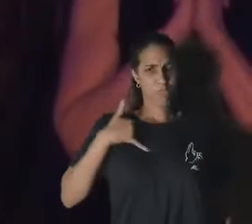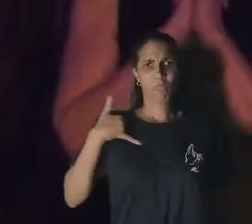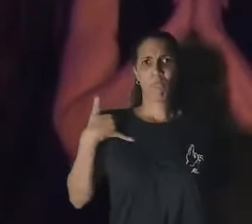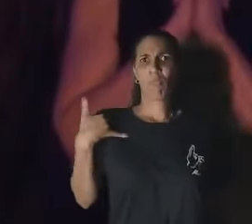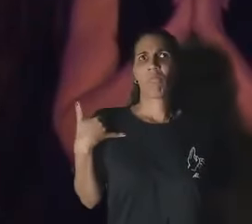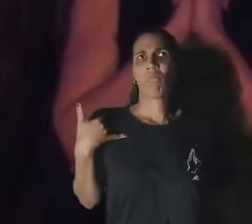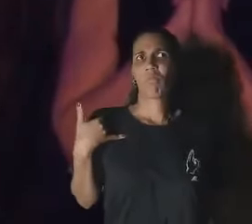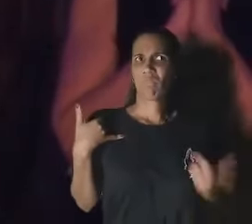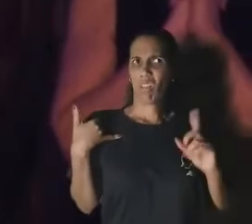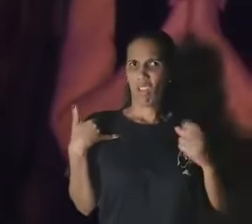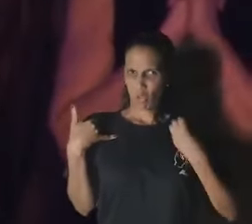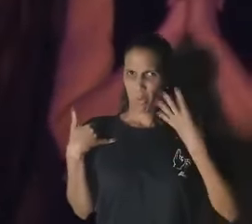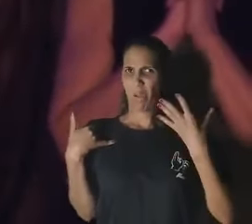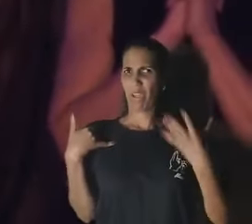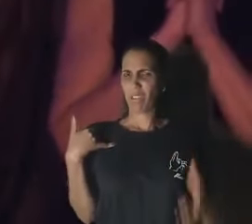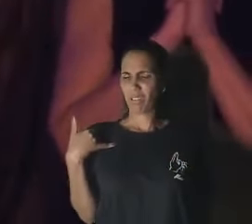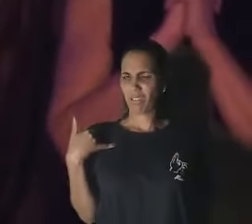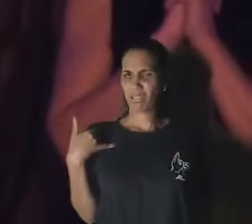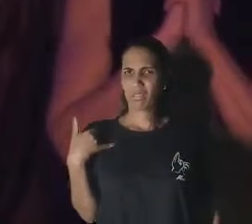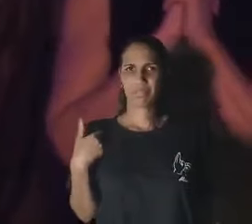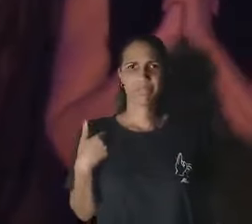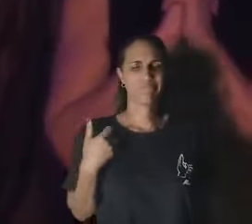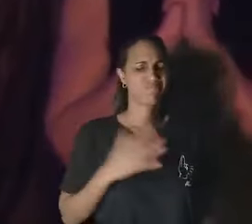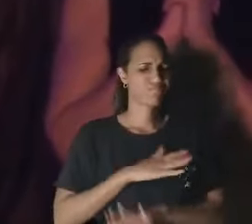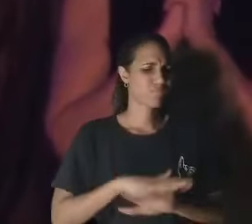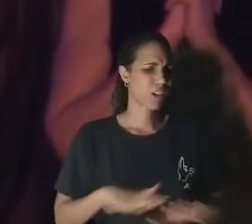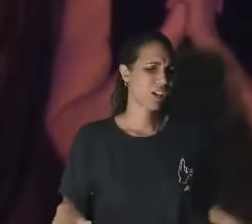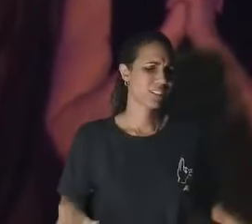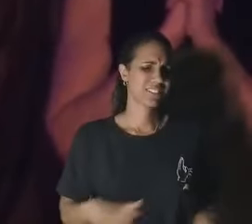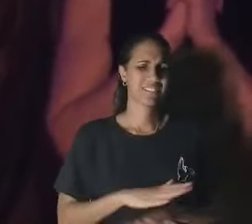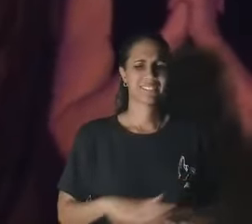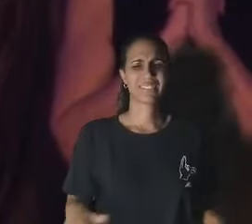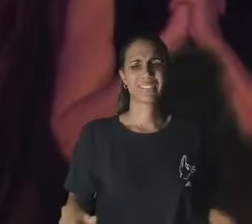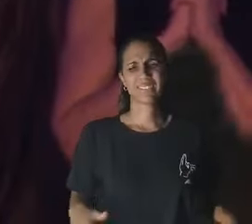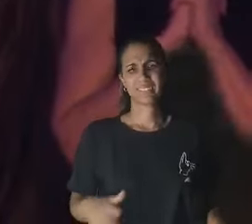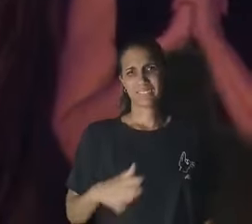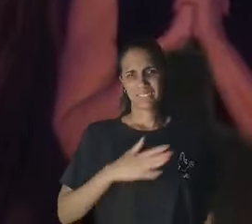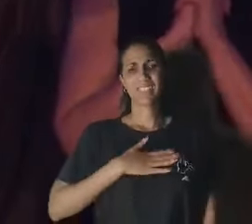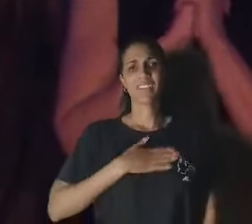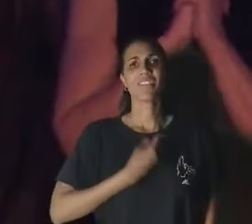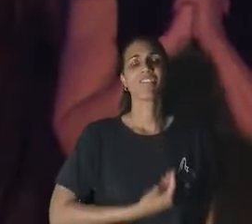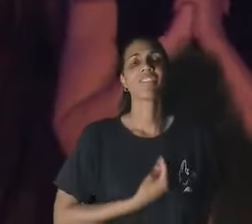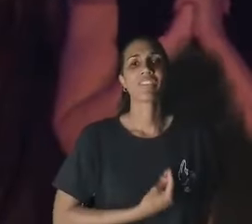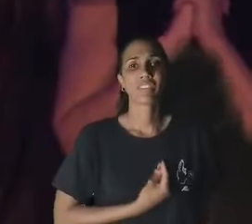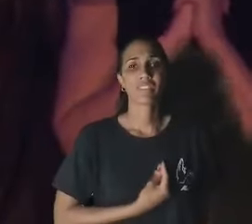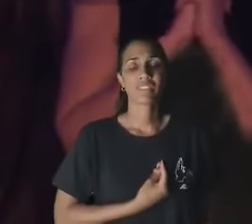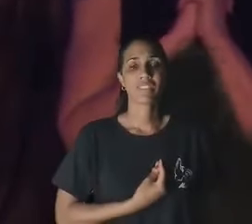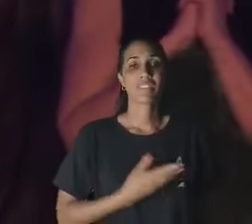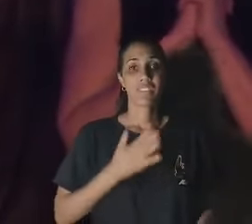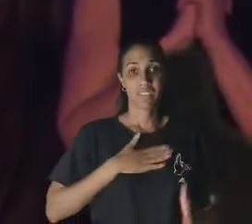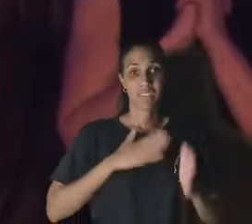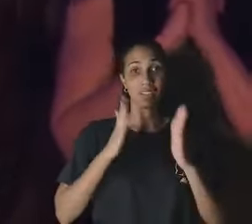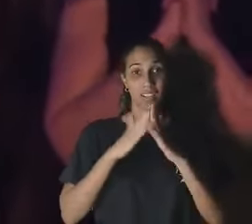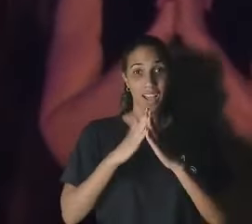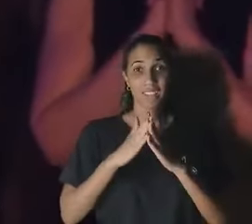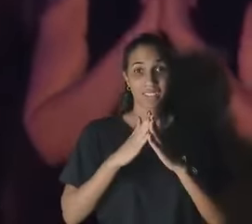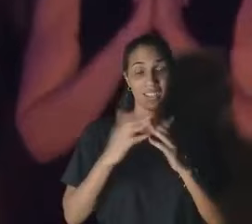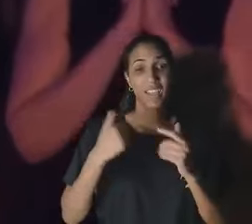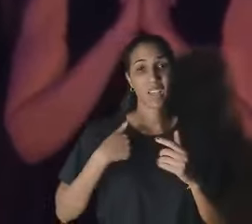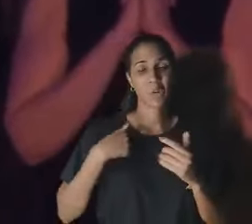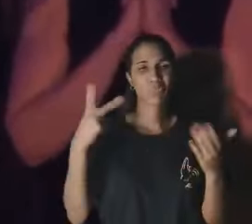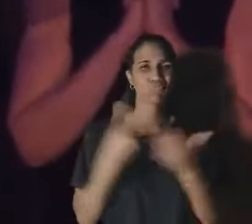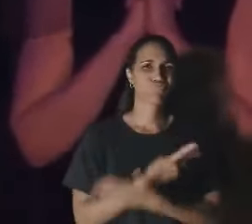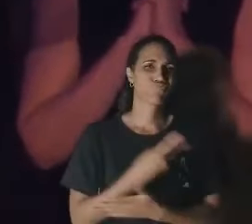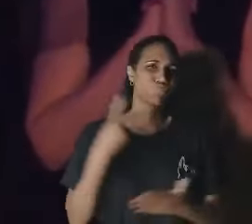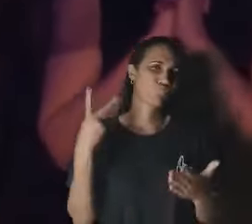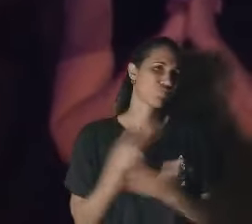Basta, basta. A minha vida é assim. Na minha casa, eu negligencio meu filho todos